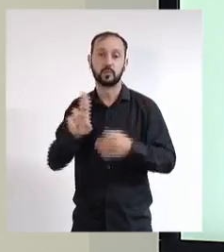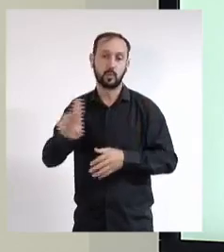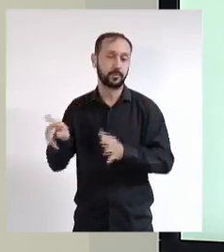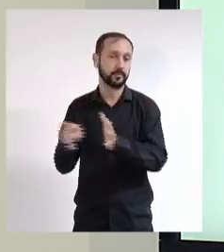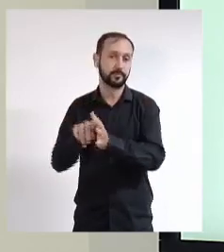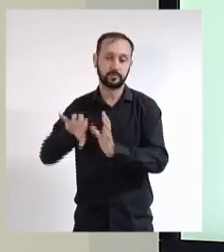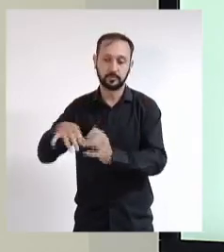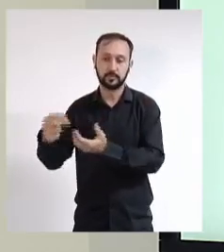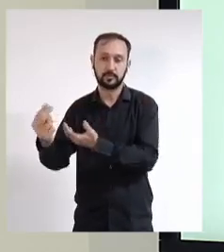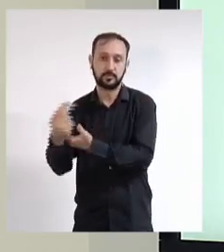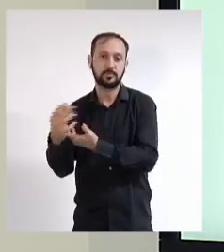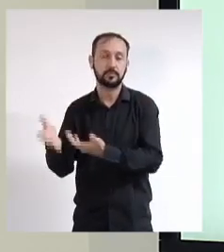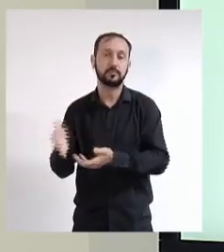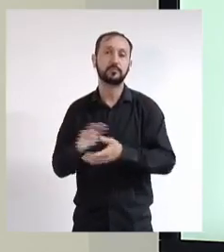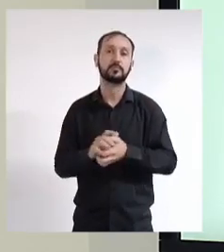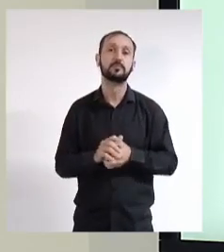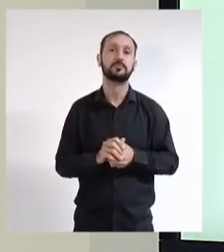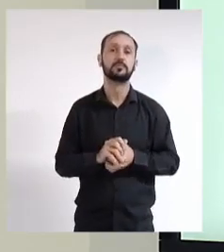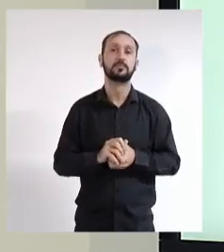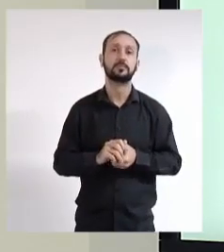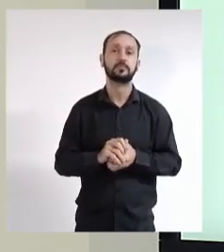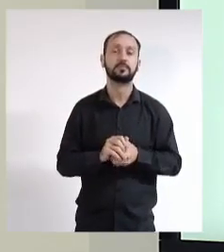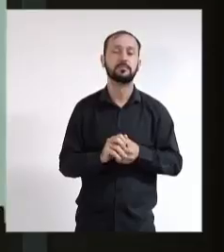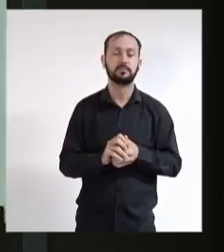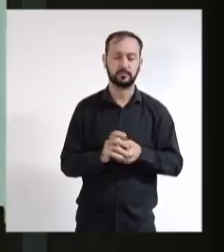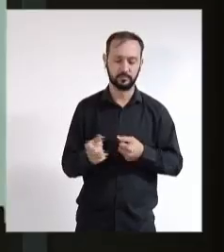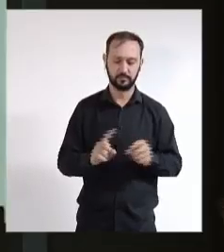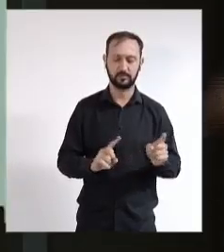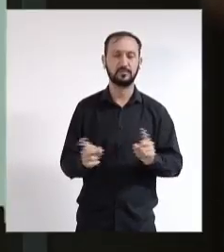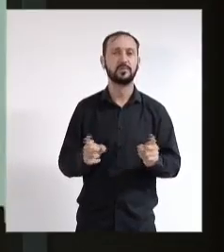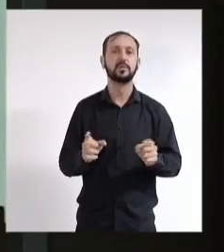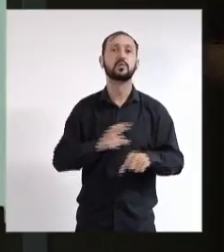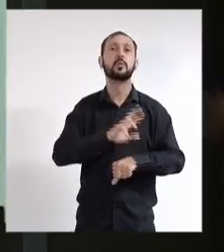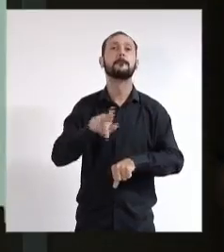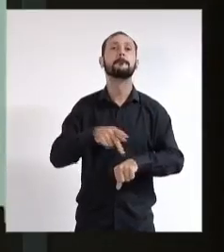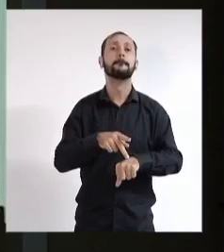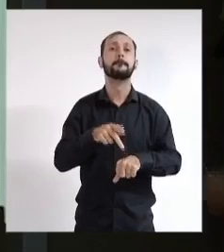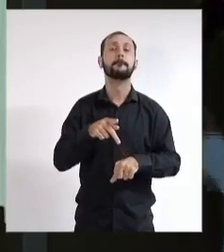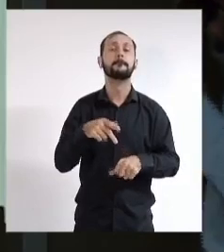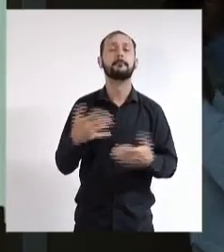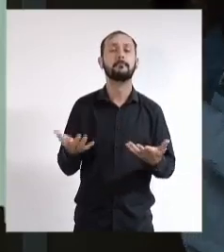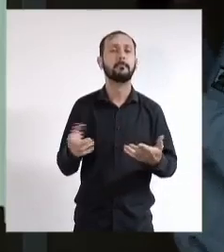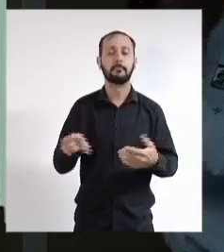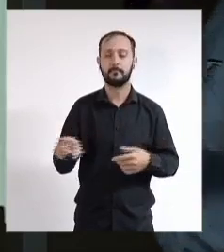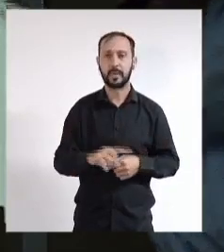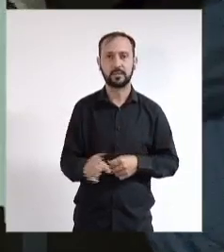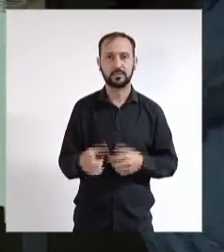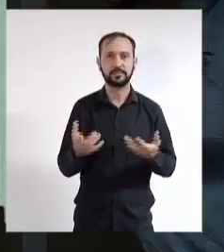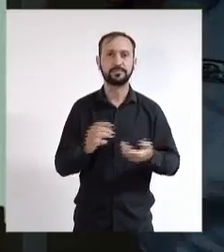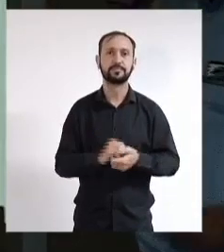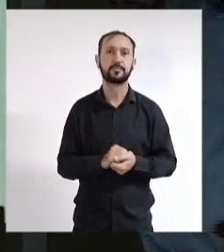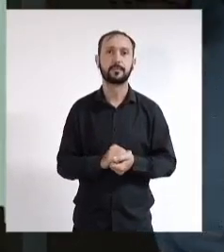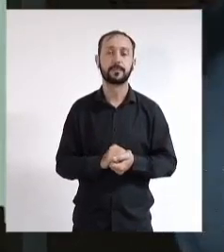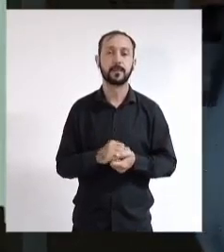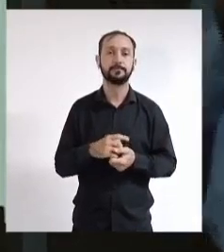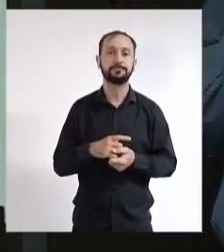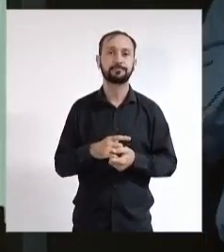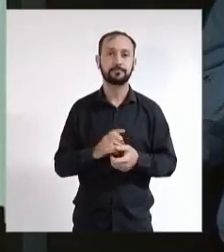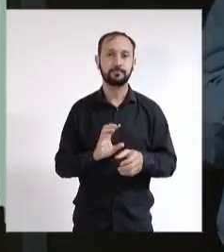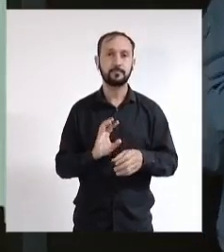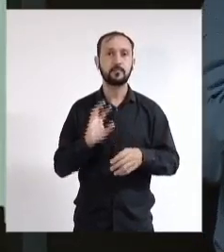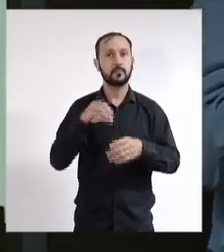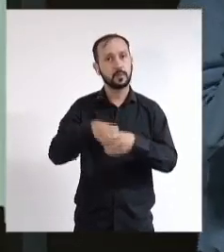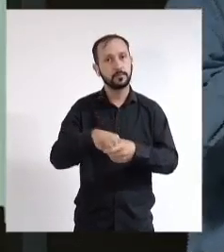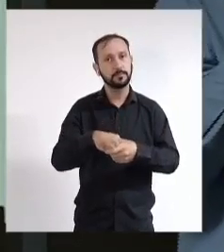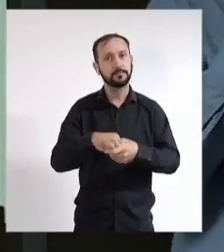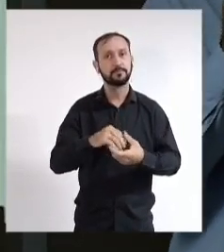diz mas aonde está a história do parque aqui né então a história parque que a gente falou bastante ela tá na mão desses